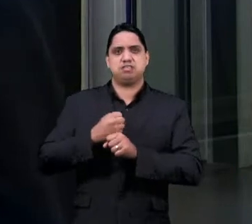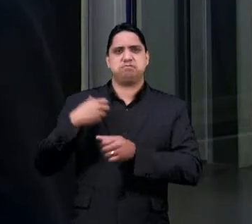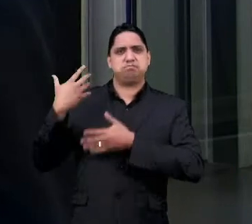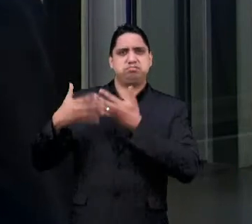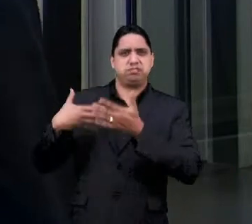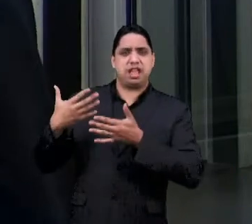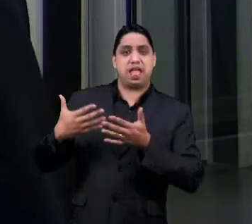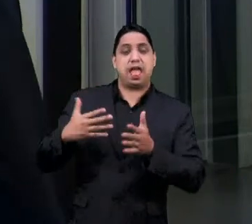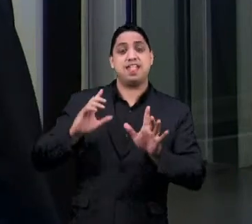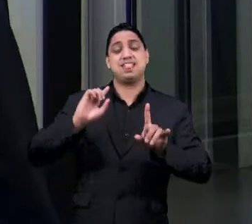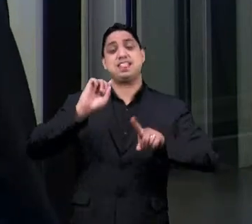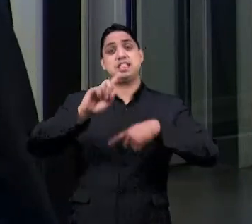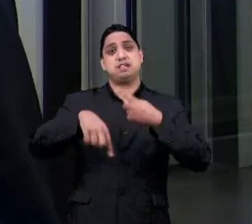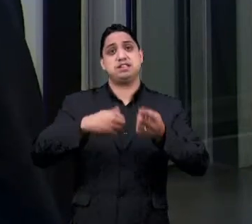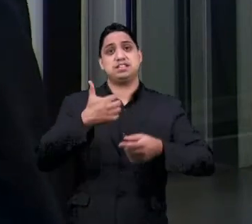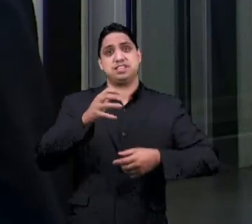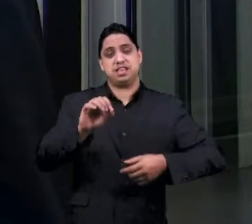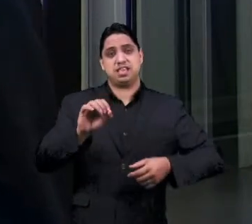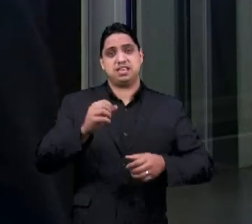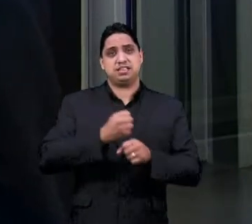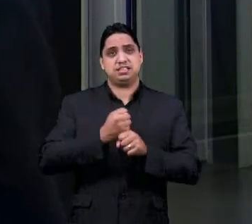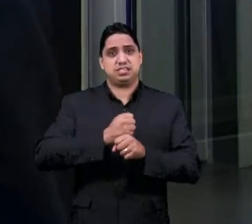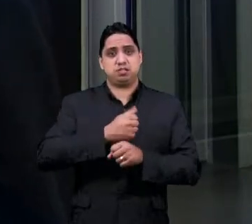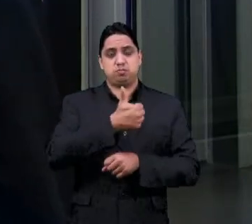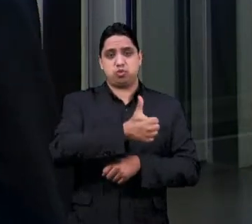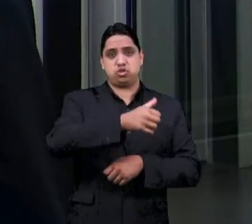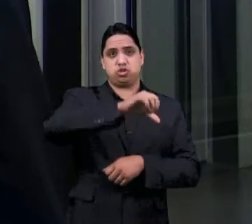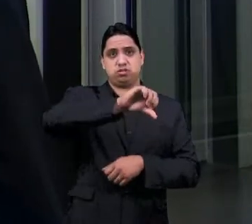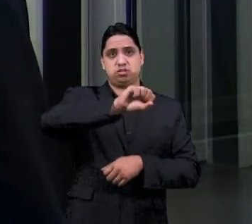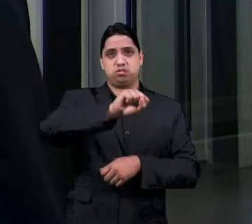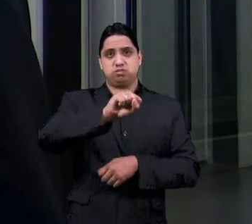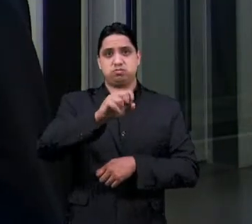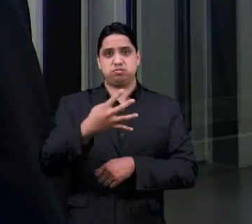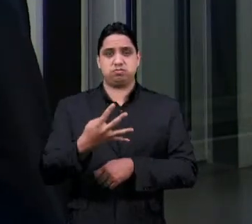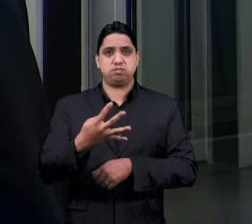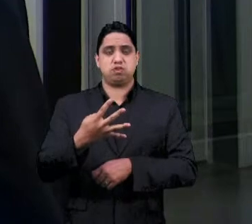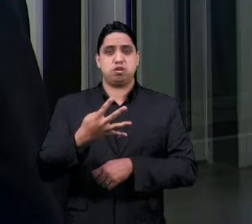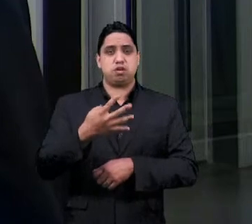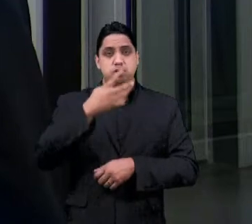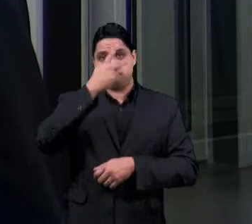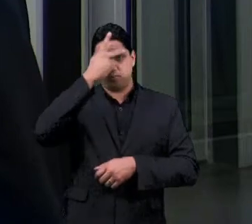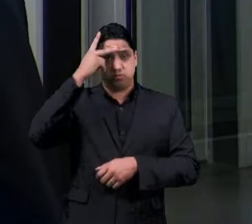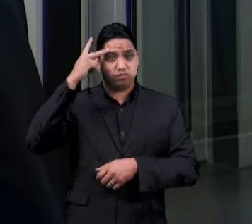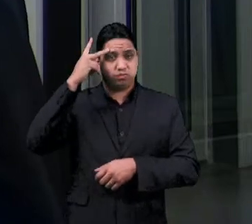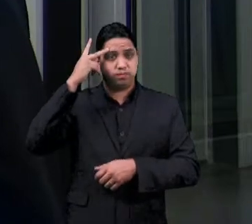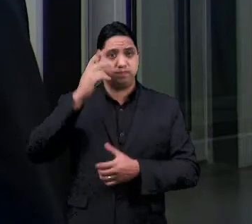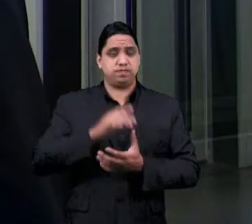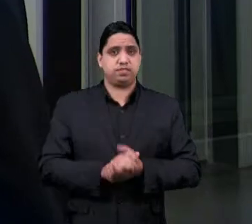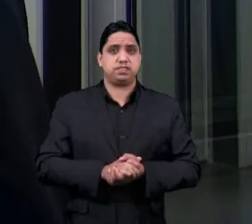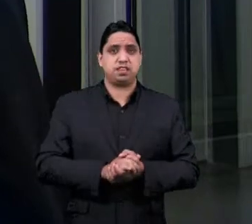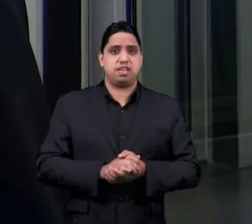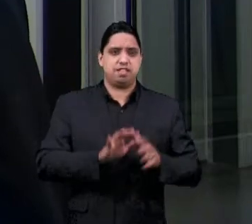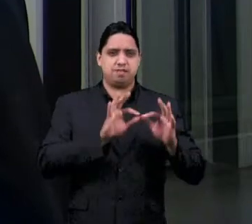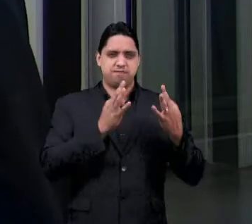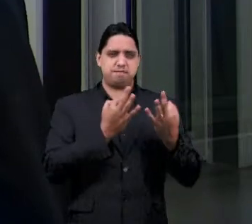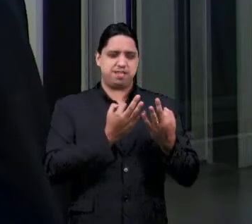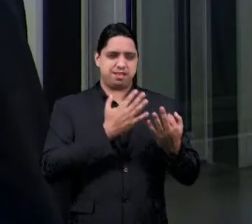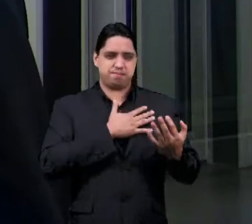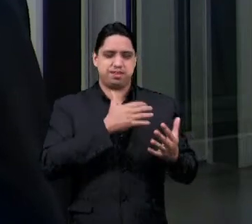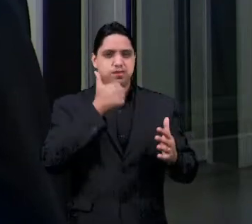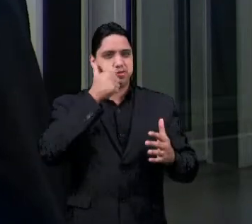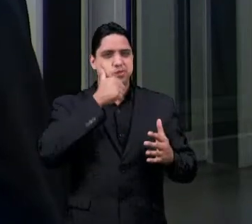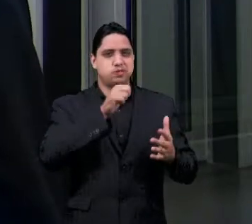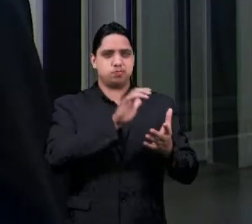que 10 anos depois, 1984, um irmão, até parente da minha esposa,